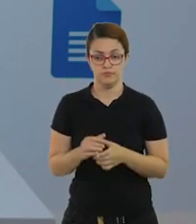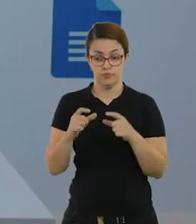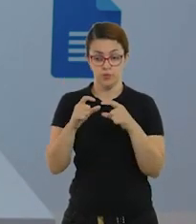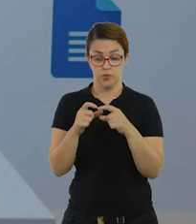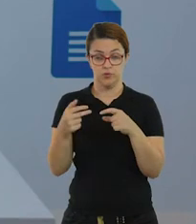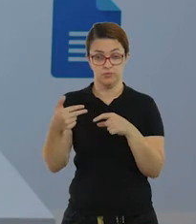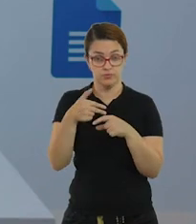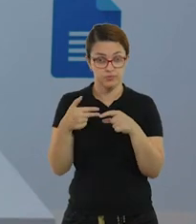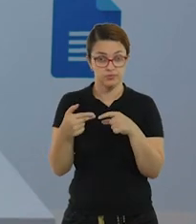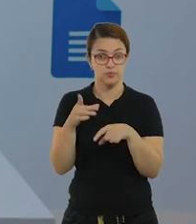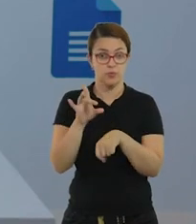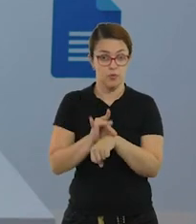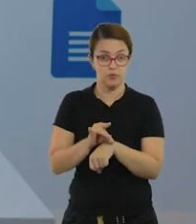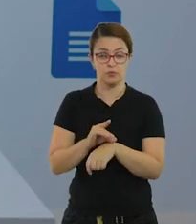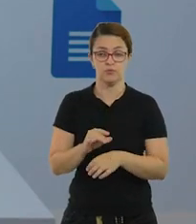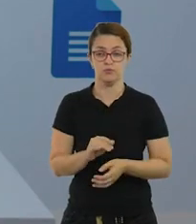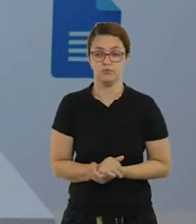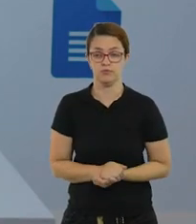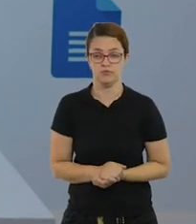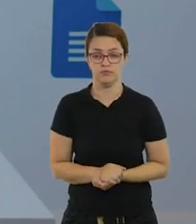Cola.